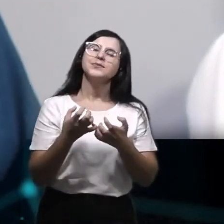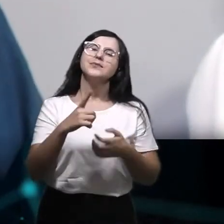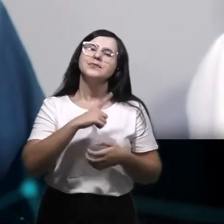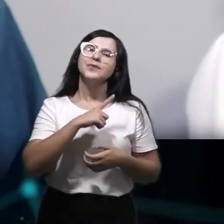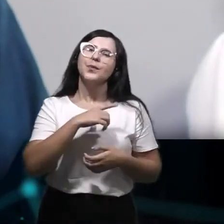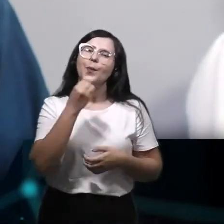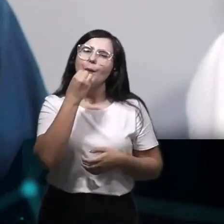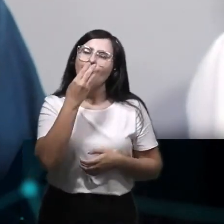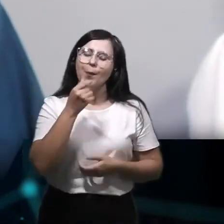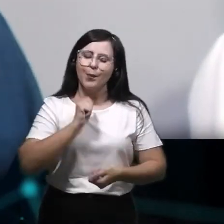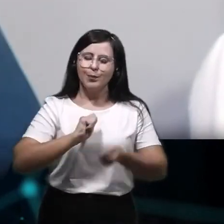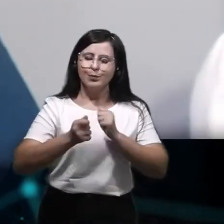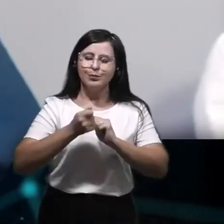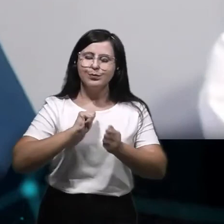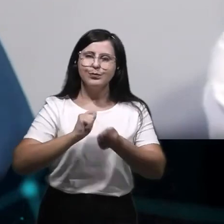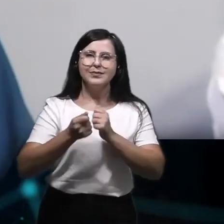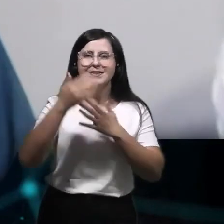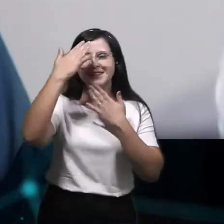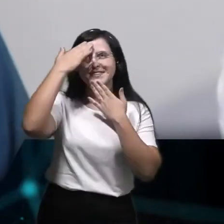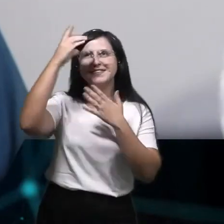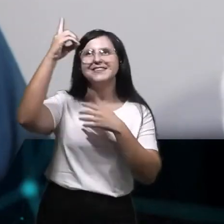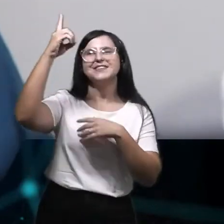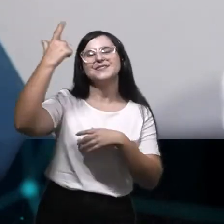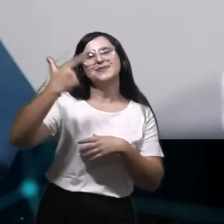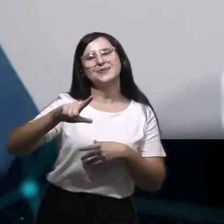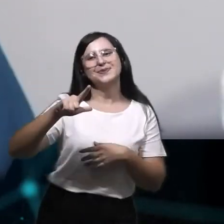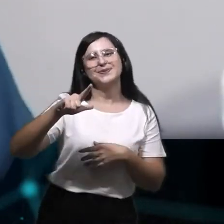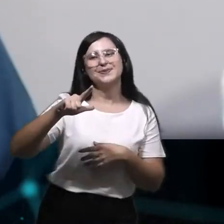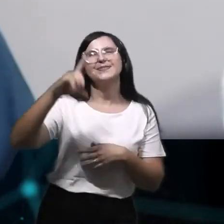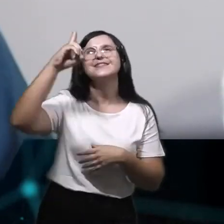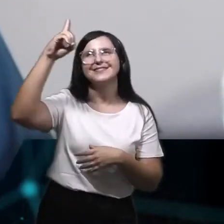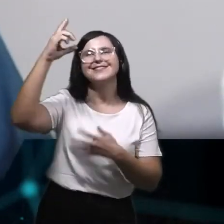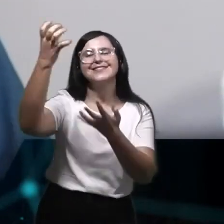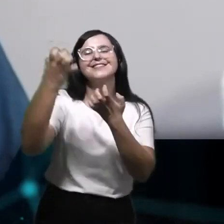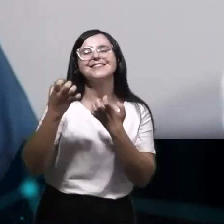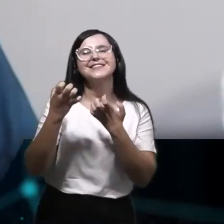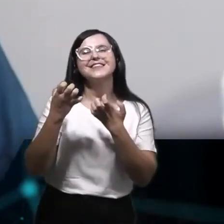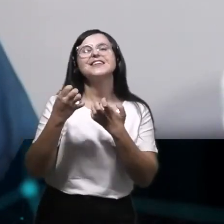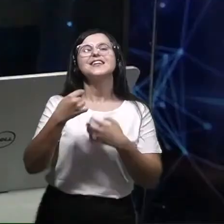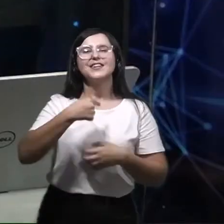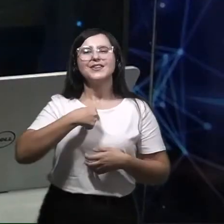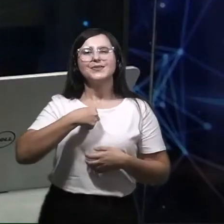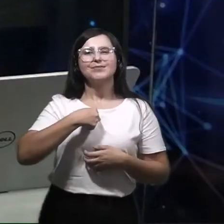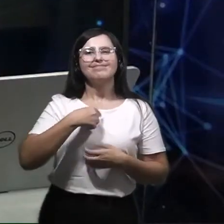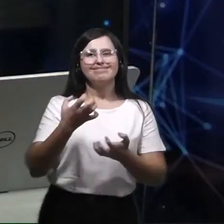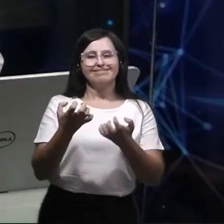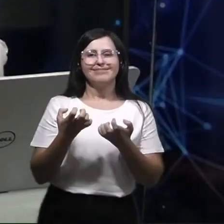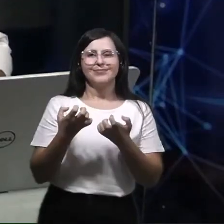melhorar a economia do nosso município. Agradeço a Deus mais uma vez, e se Deus quiser, estaremos prontos.